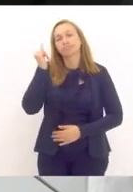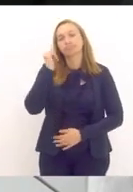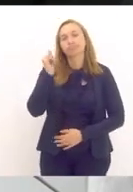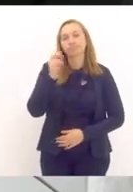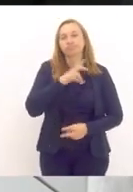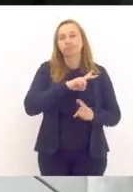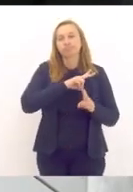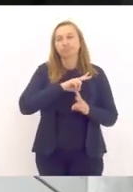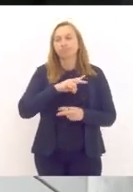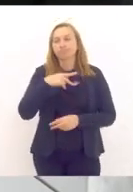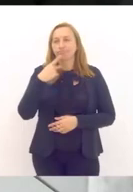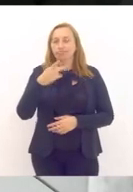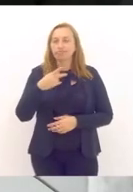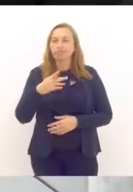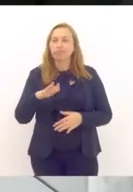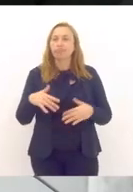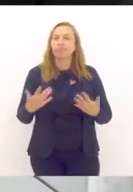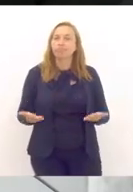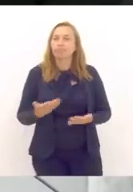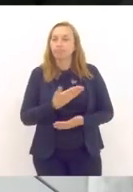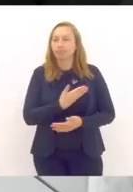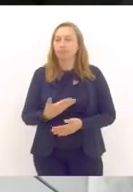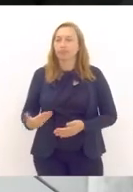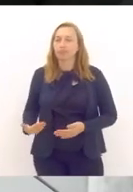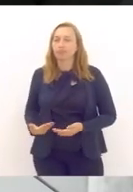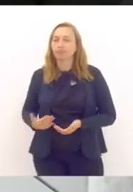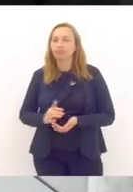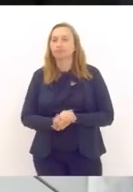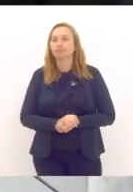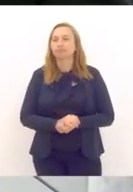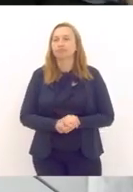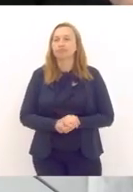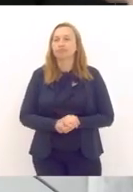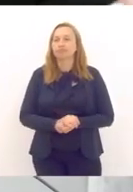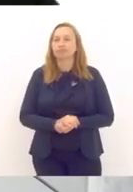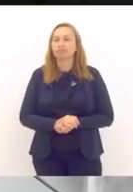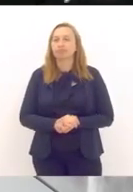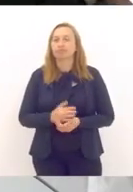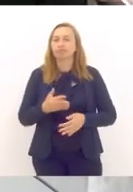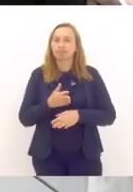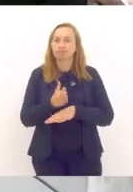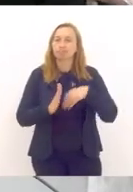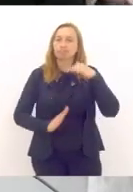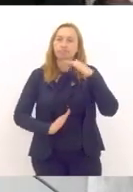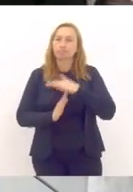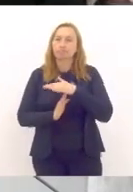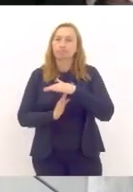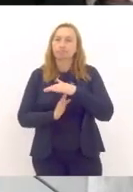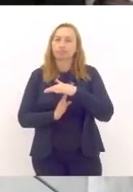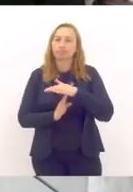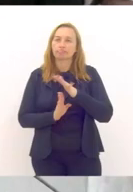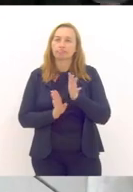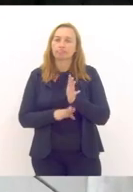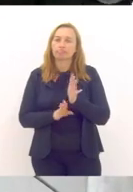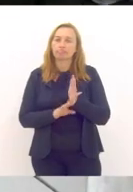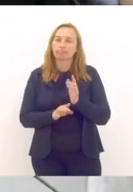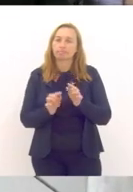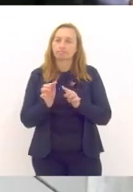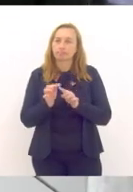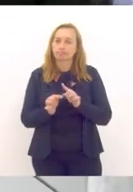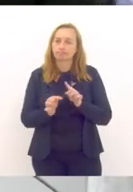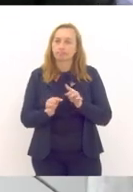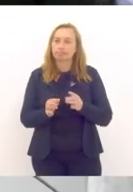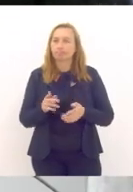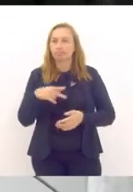frisar que, quando o governo alcança esse mínimo acaba sendo o teto, e não um mínimo. Ou seja, você